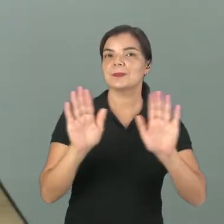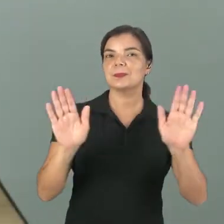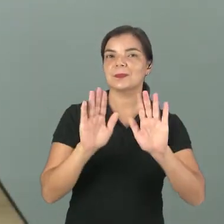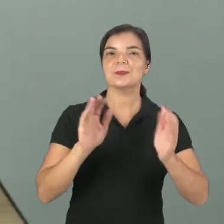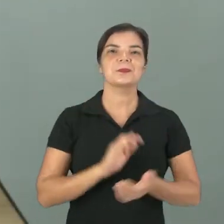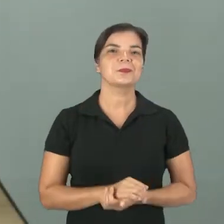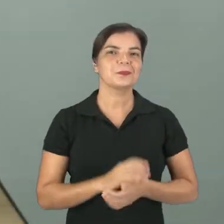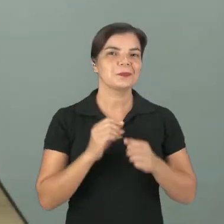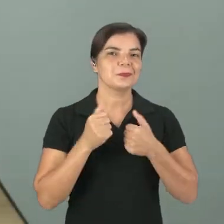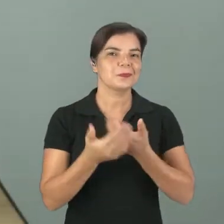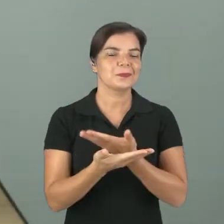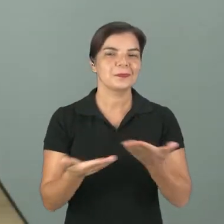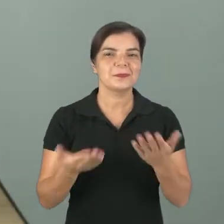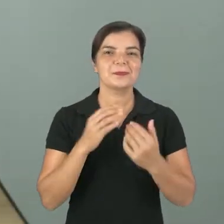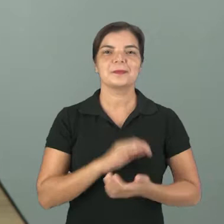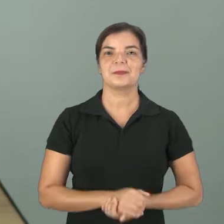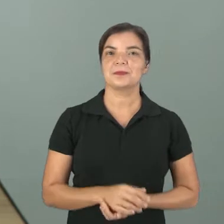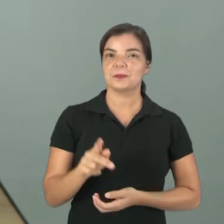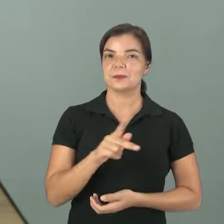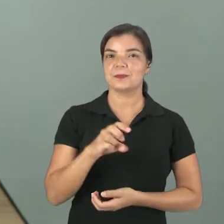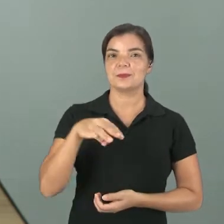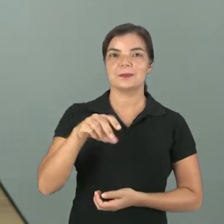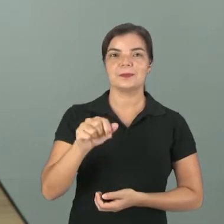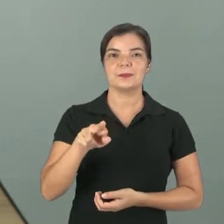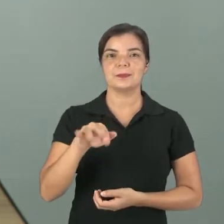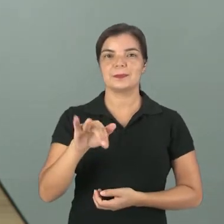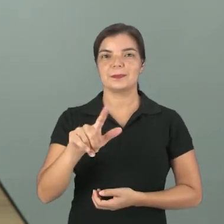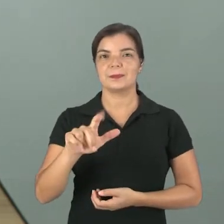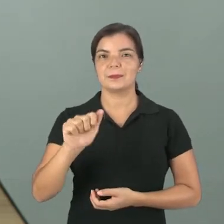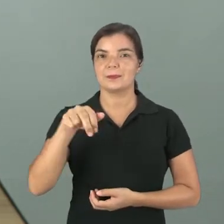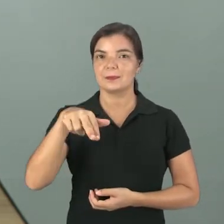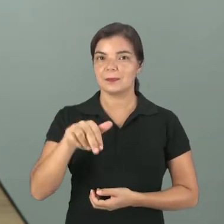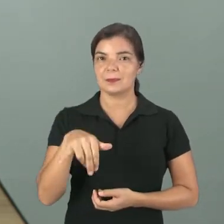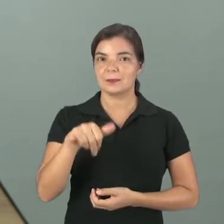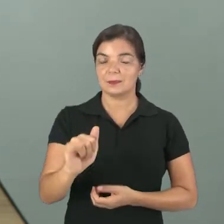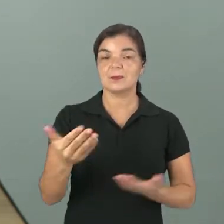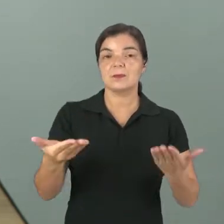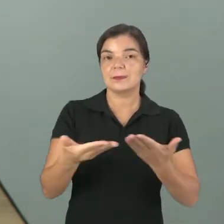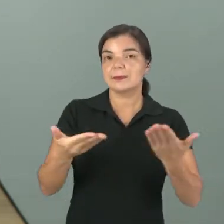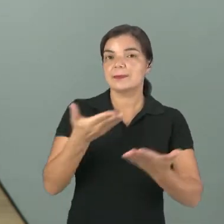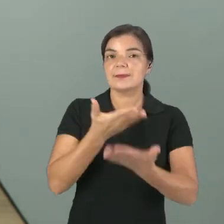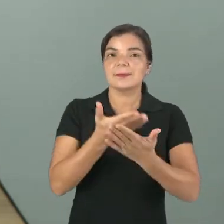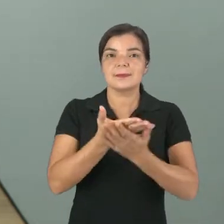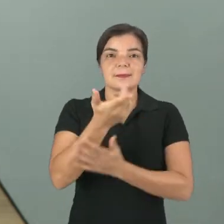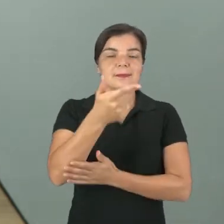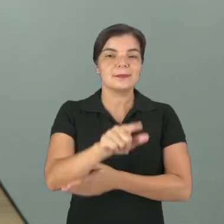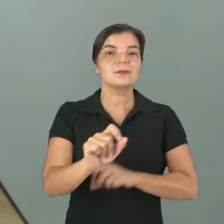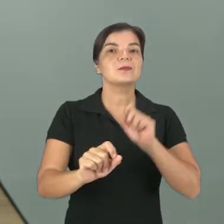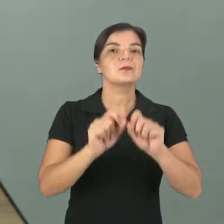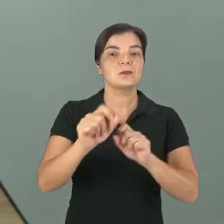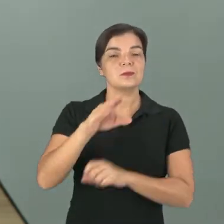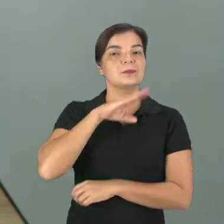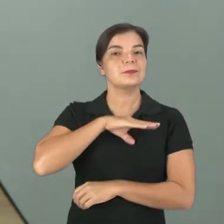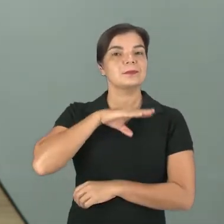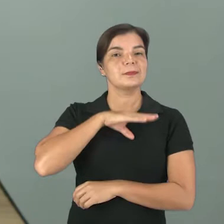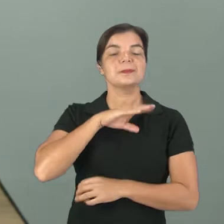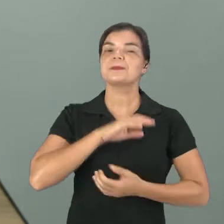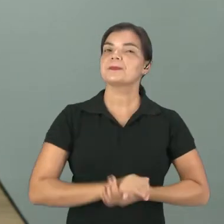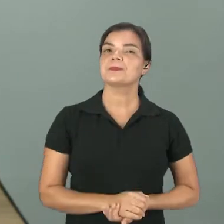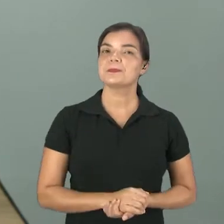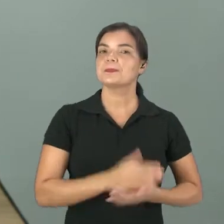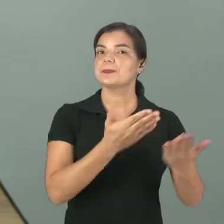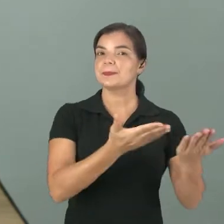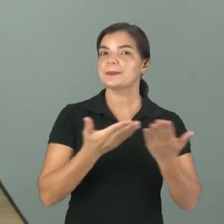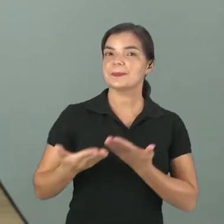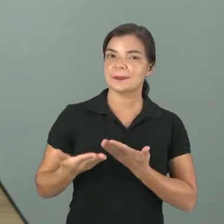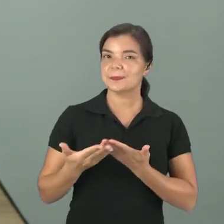Olá, turma! Tudo bem com vocês? Eu sou a professora Marilane Moraes e hoje vamos estudar novamente sobre a língua portuguesa. Eu quero